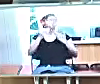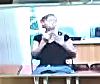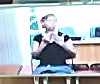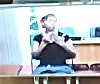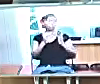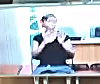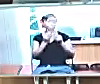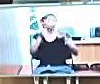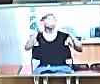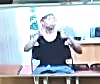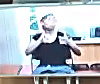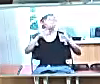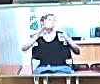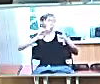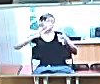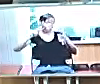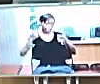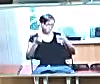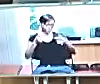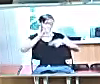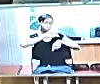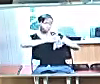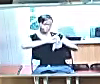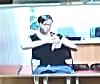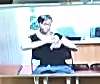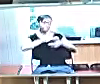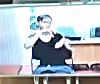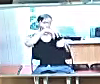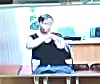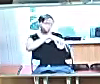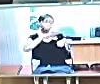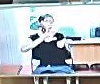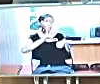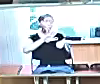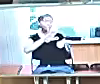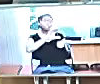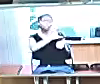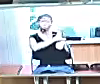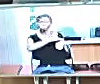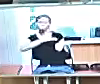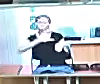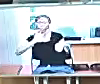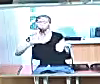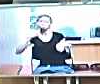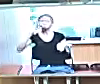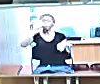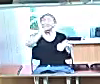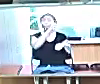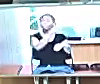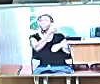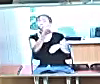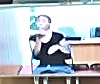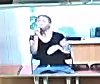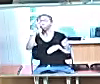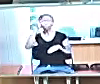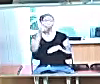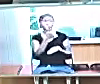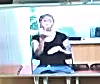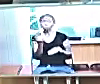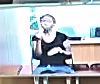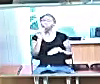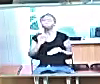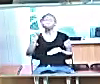horizonte mas coordena 21 associações escolas famílias agrícolas no estado de minas gerais